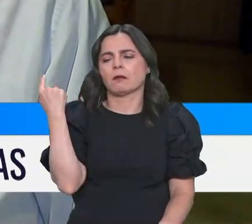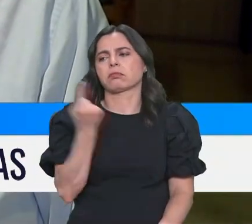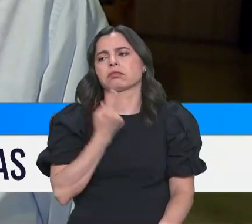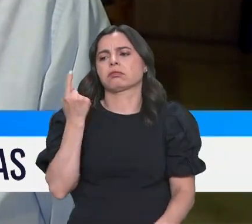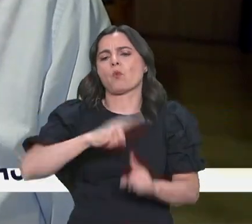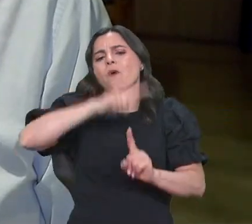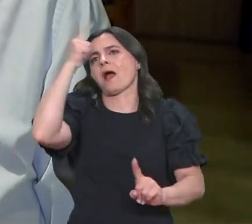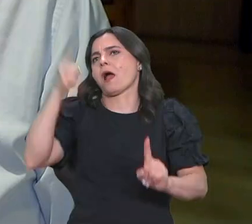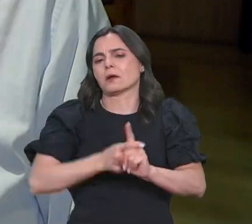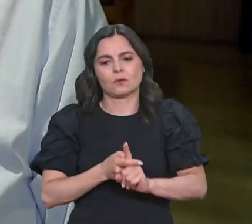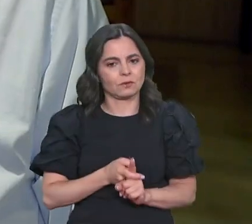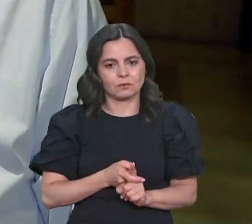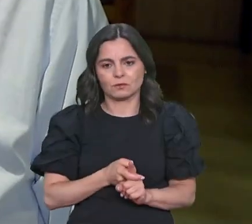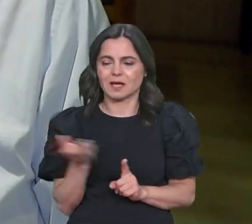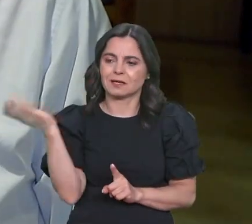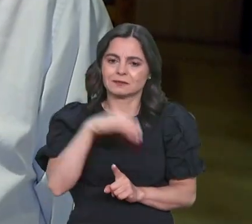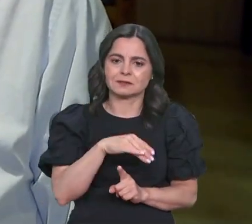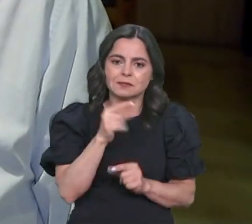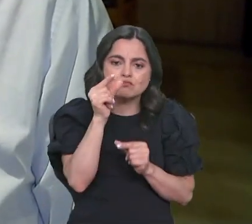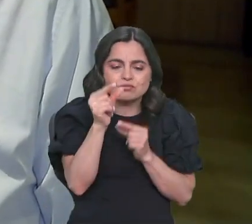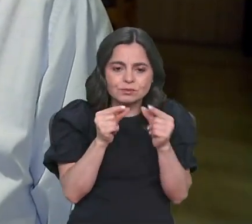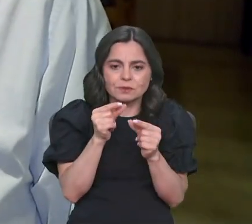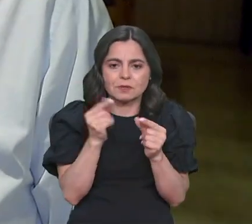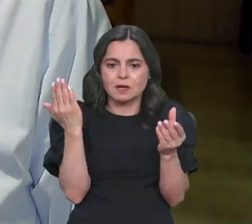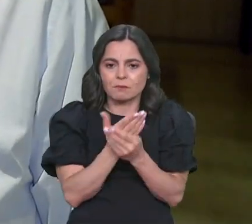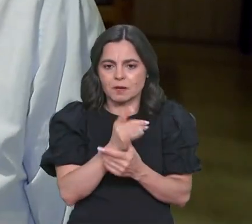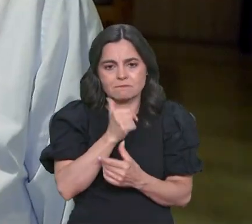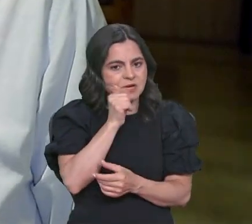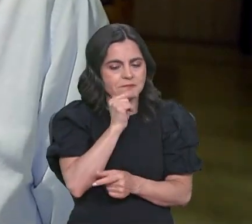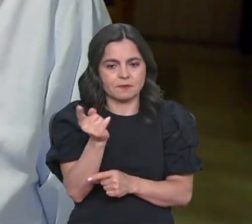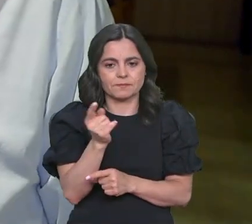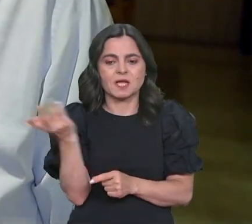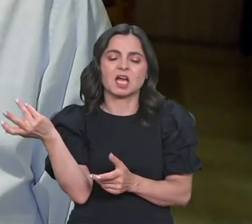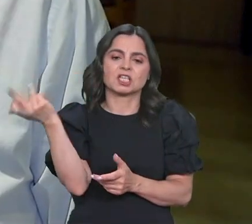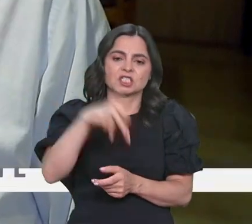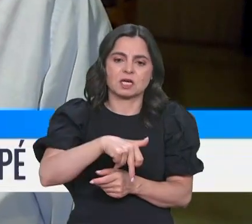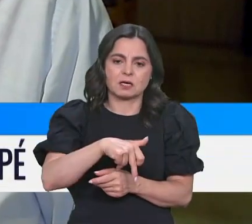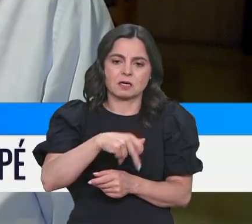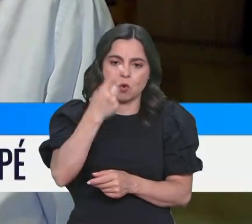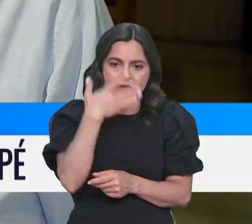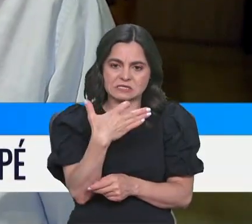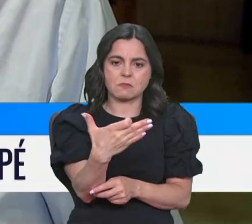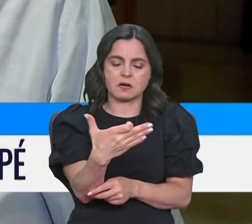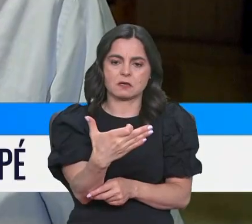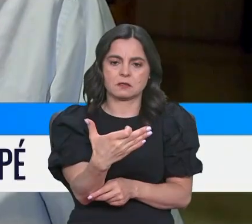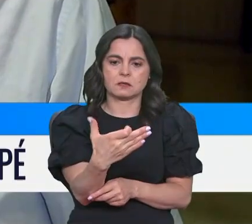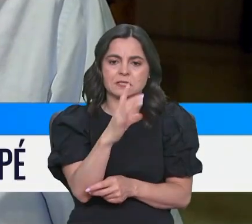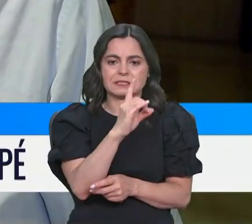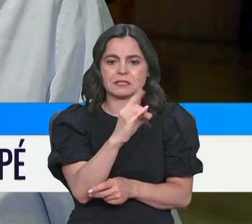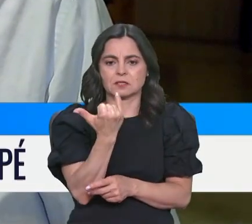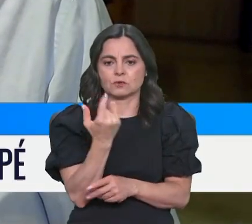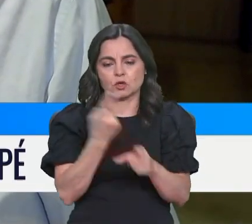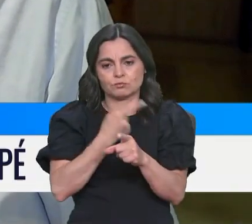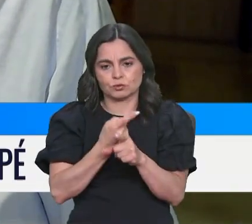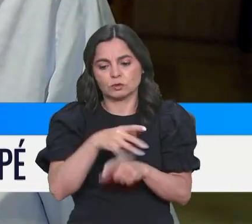Demorou-nos um ano a trazer umas amostras. Ainda não temos pão, só temos amostras. Chegaram há cerca de uma semana e de 62 produtos que